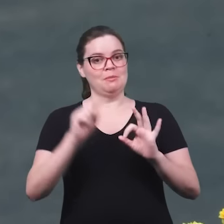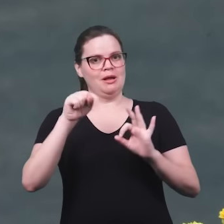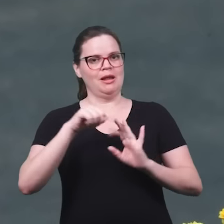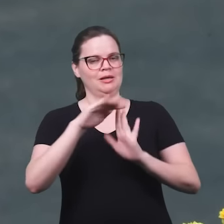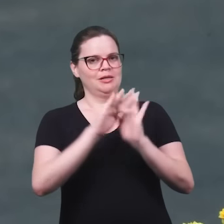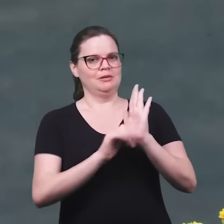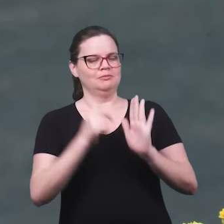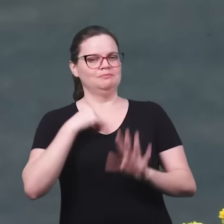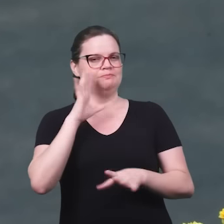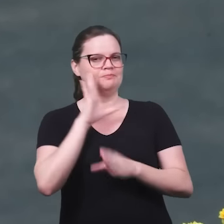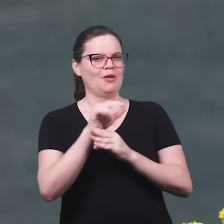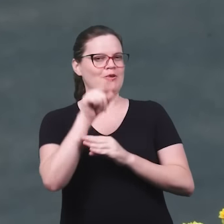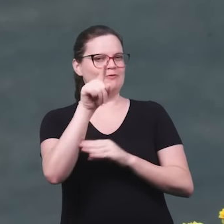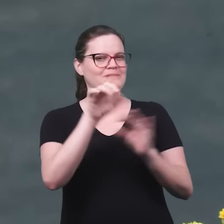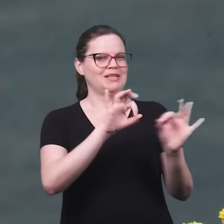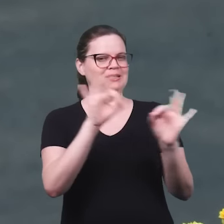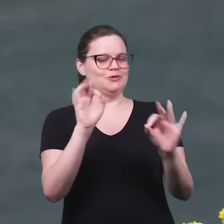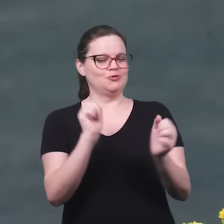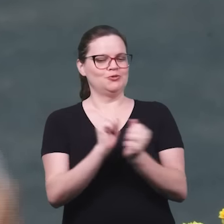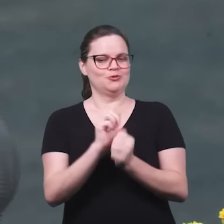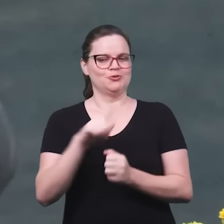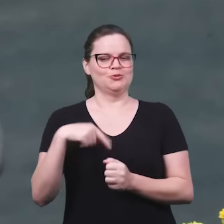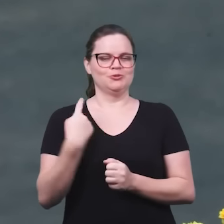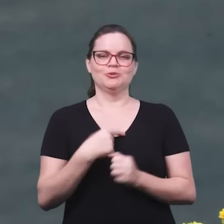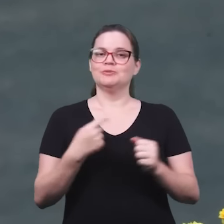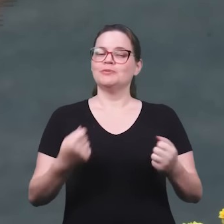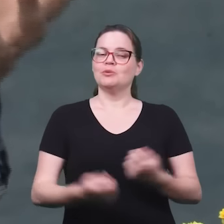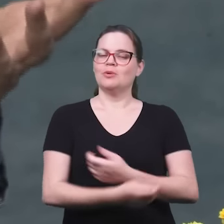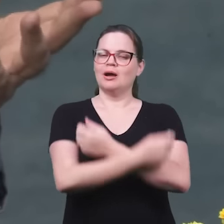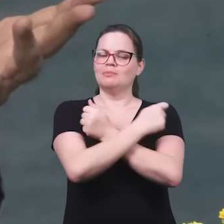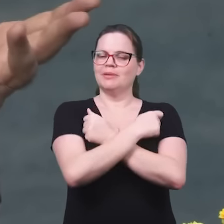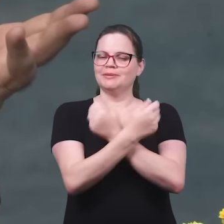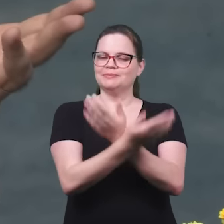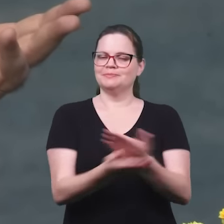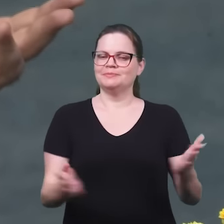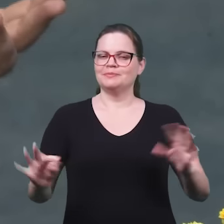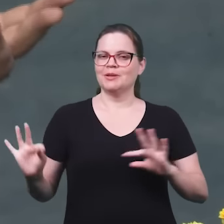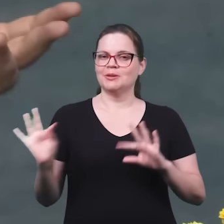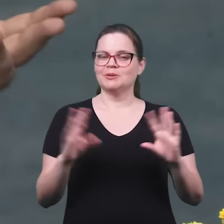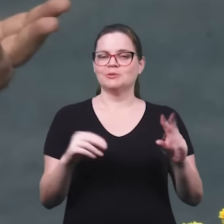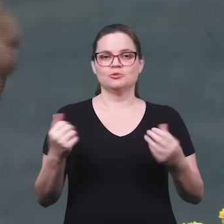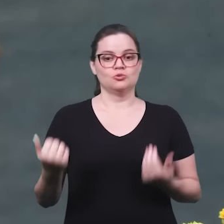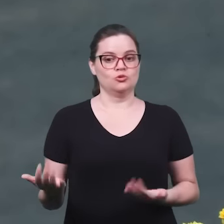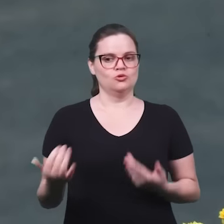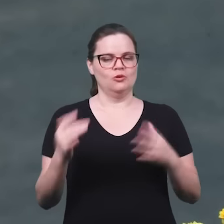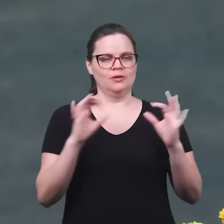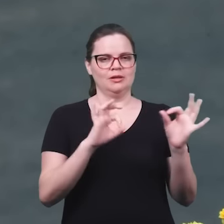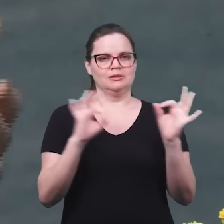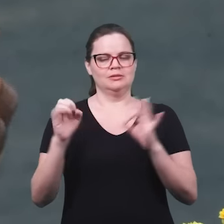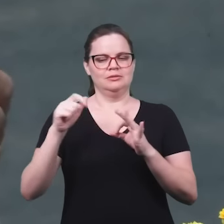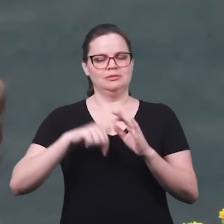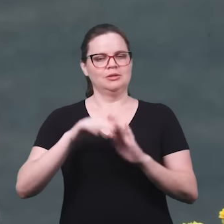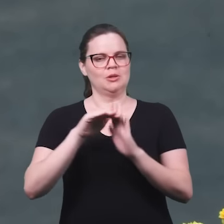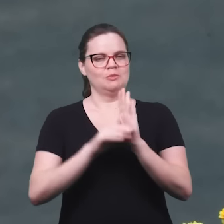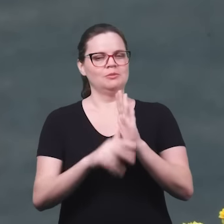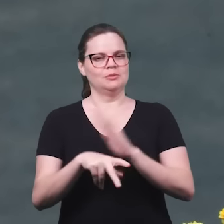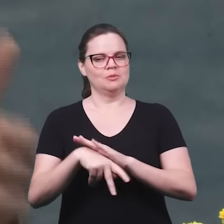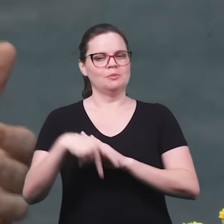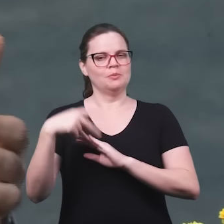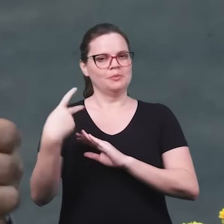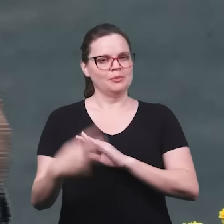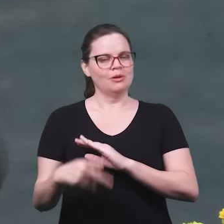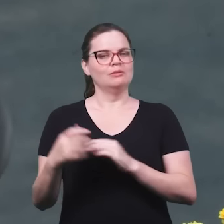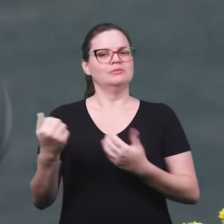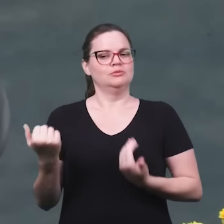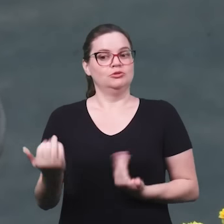lado da tela participando junto com a gente, tá bom? Quero mandar um abraço a todos os jovens que estão acompanhando. Esse é um programa de jovens, feito